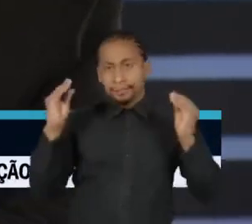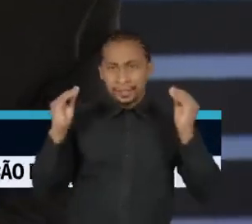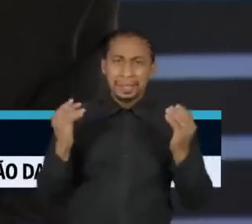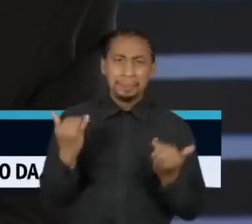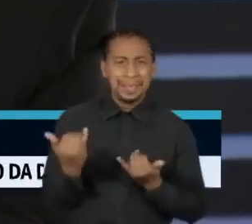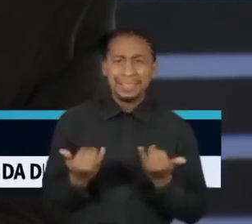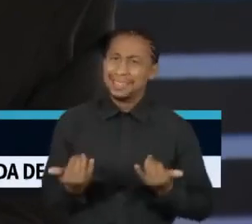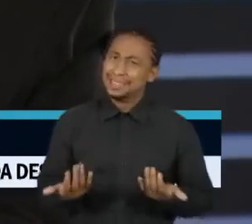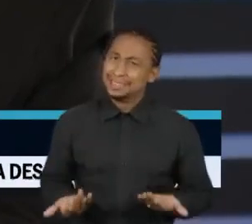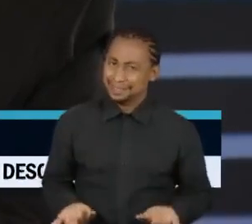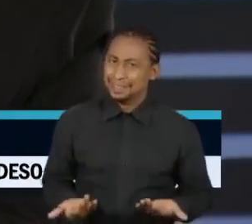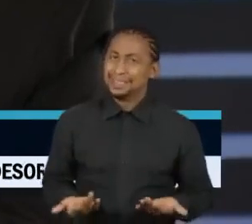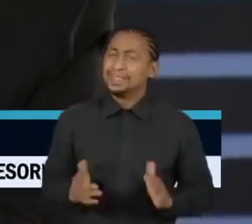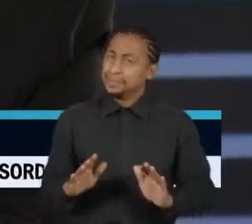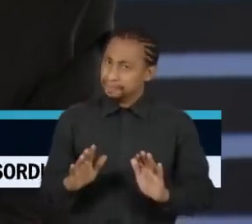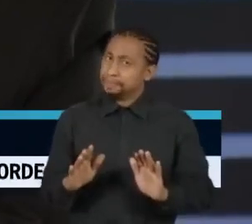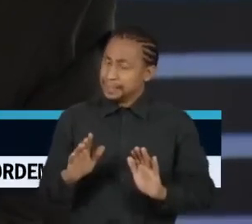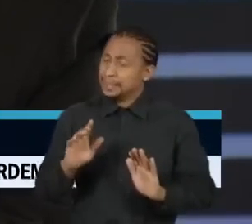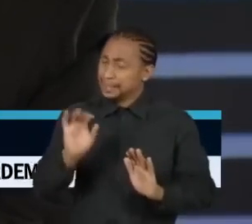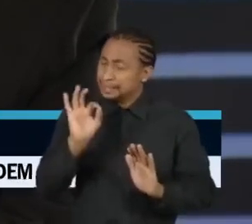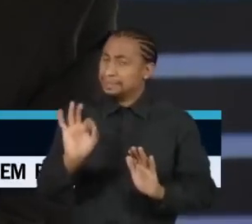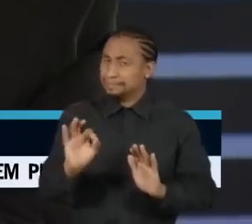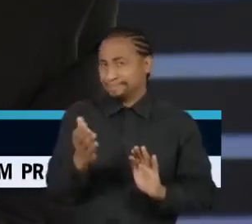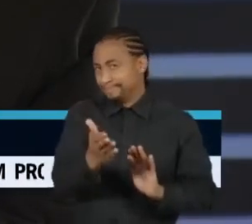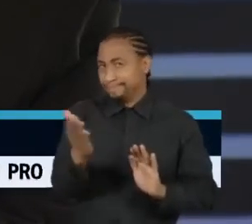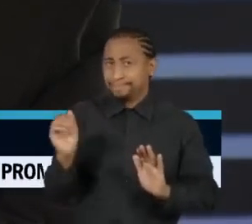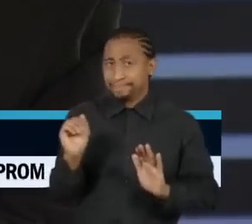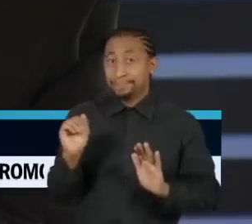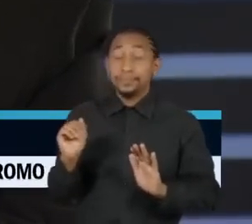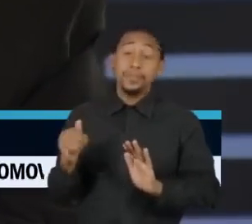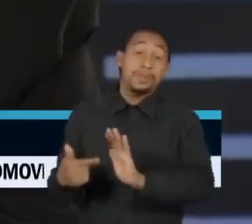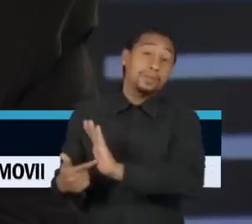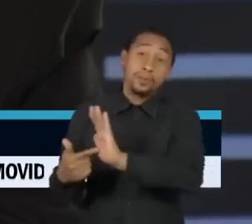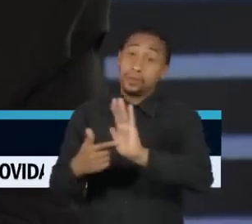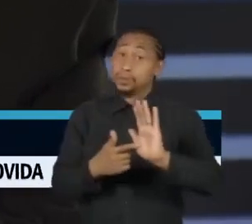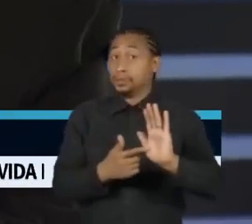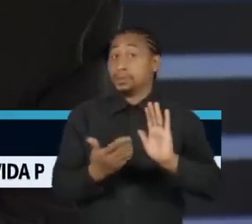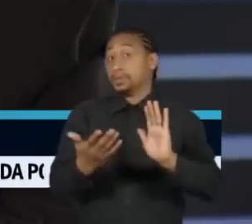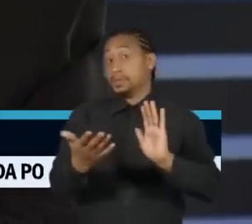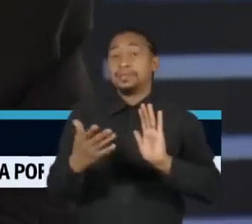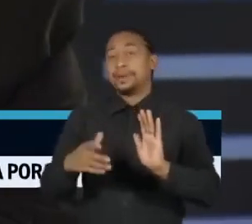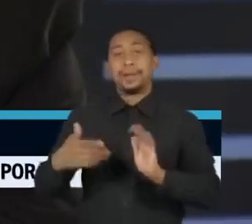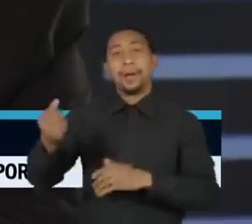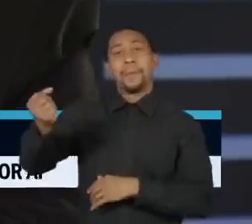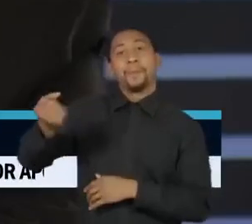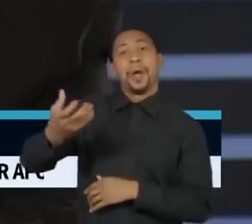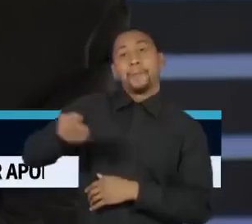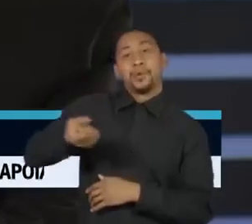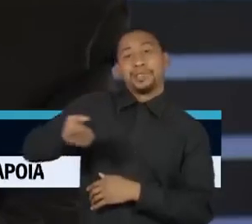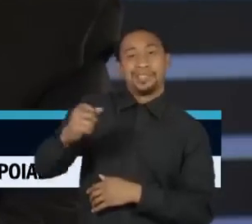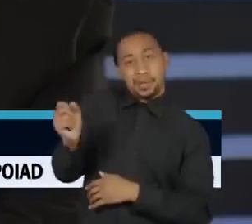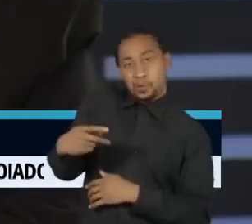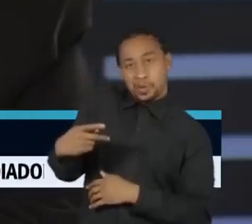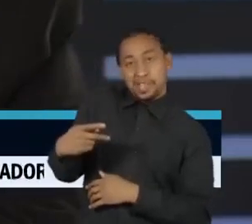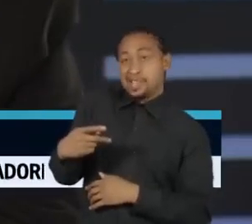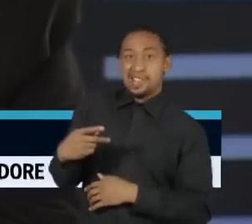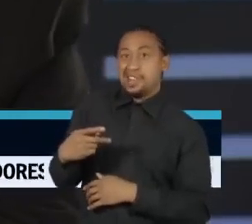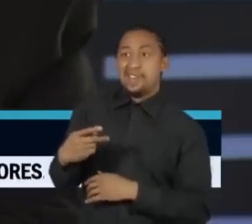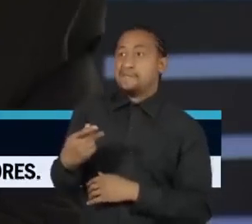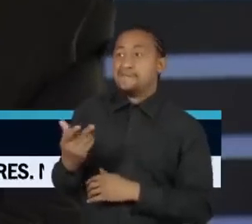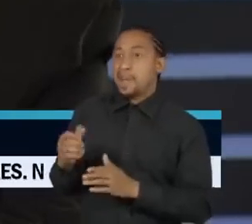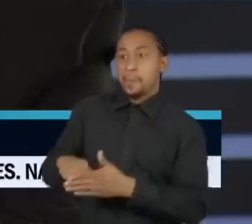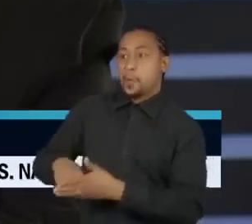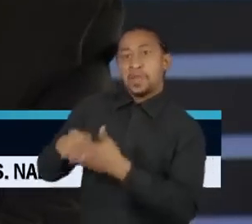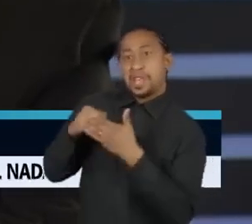assim como essas histórias de não aumentar a aposentadoria tirar dinheiro do de gente